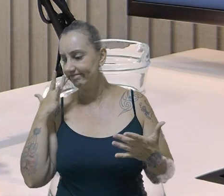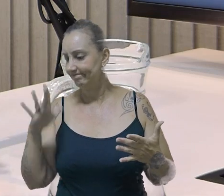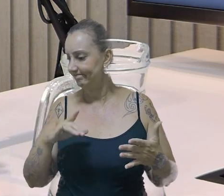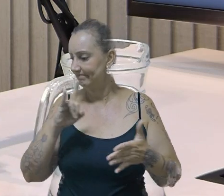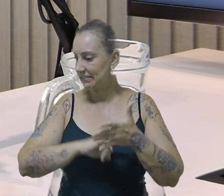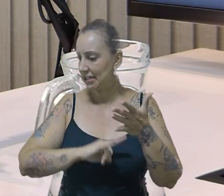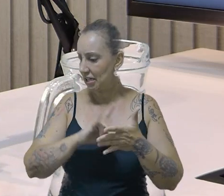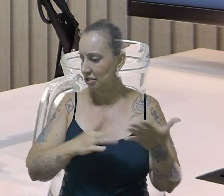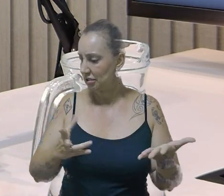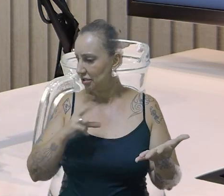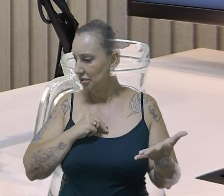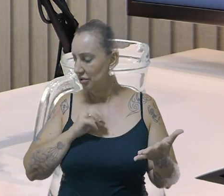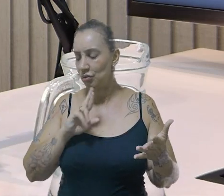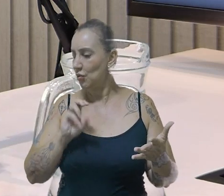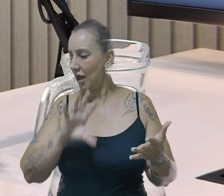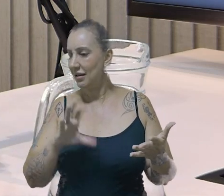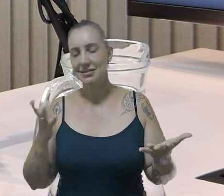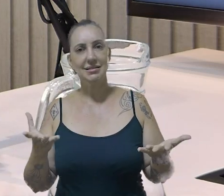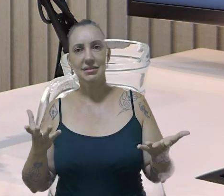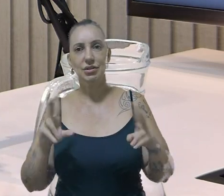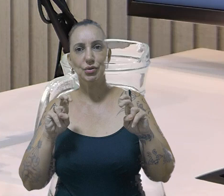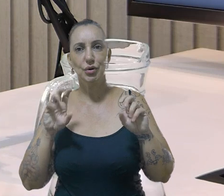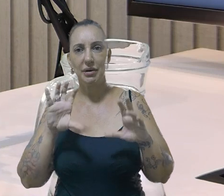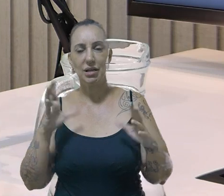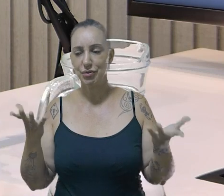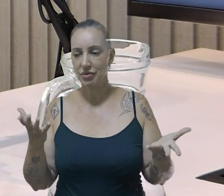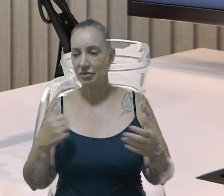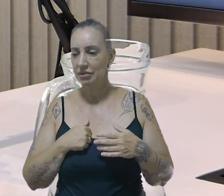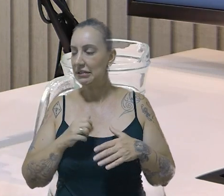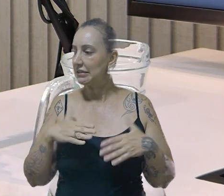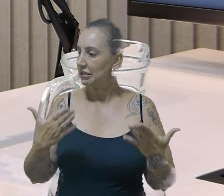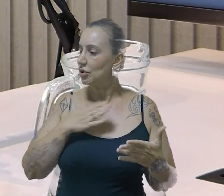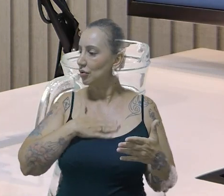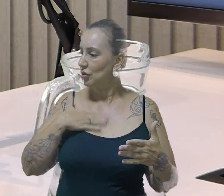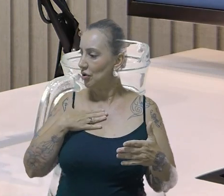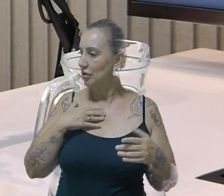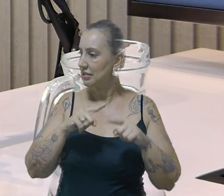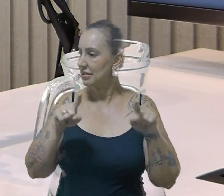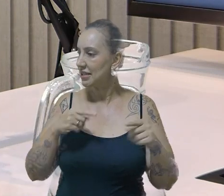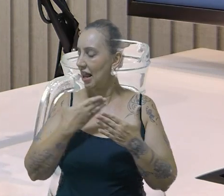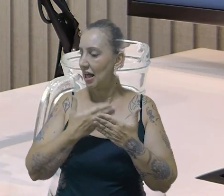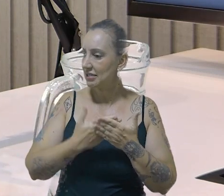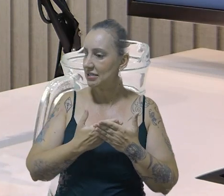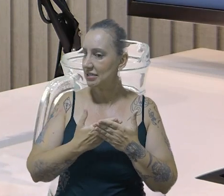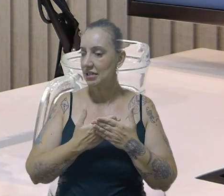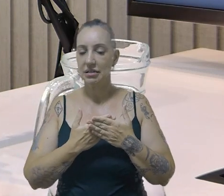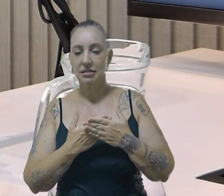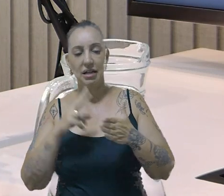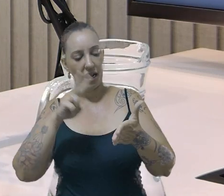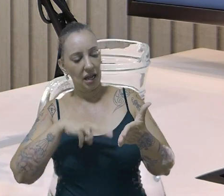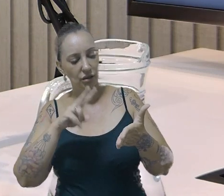aí falo gente nem Era exatamente sobre isso sabe então eu gosto muito de sala de ensaio de leitura de mesa com elenco com